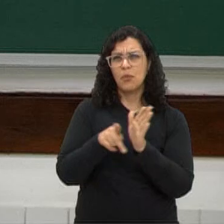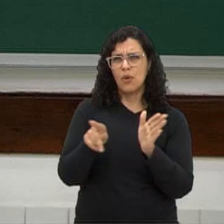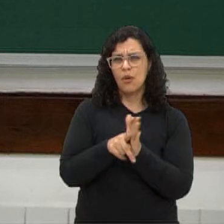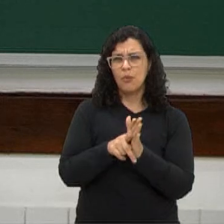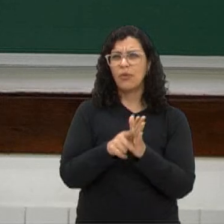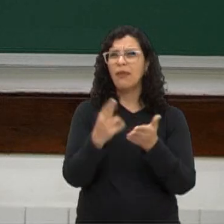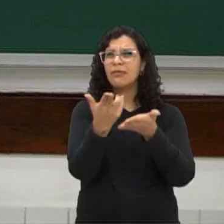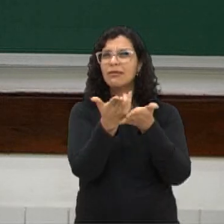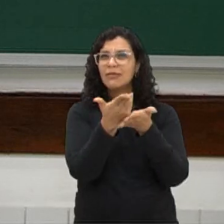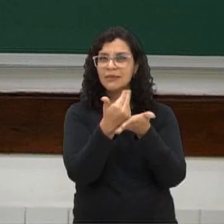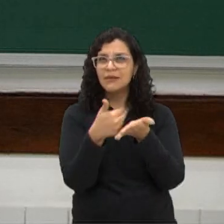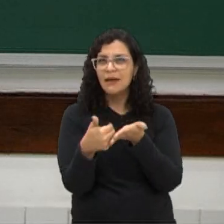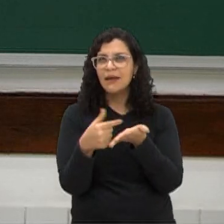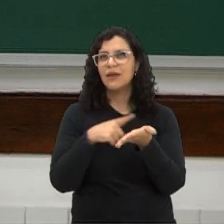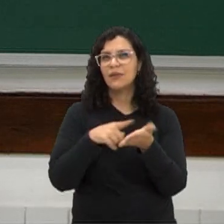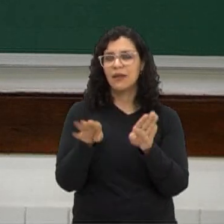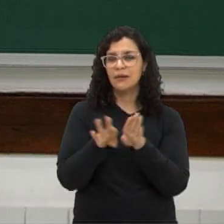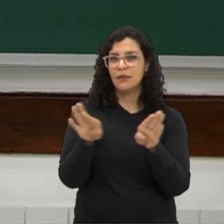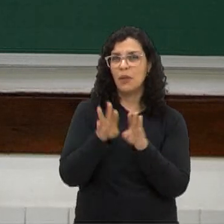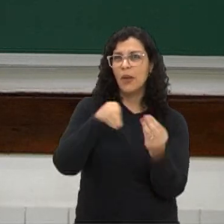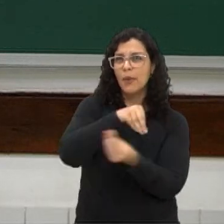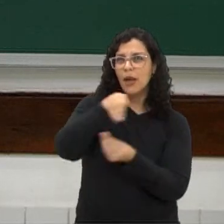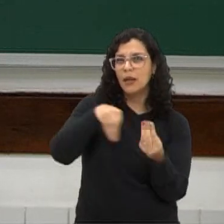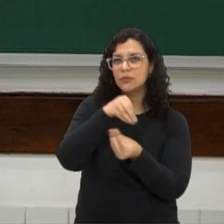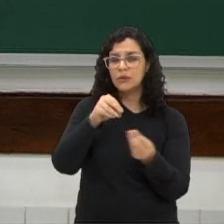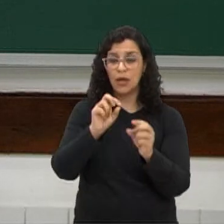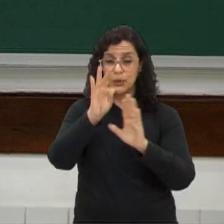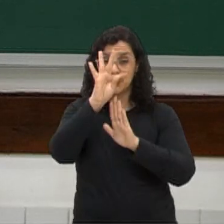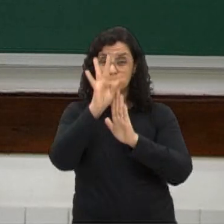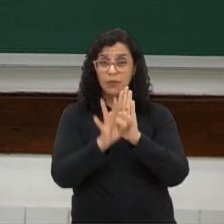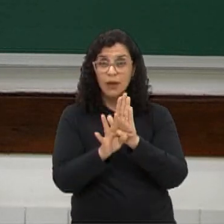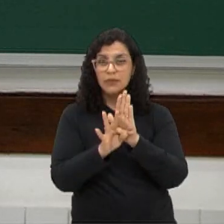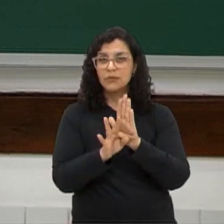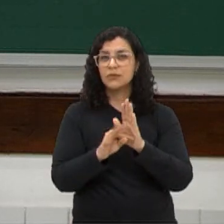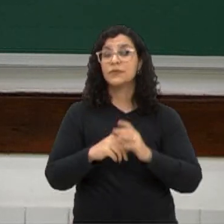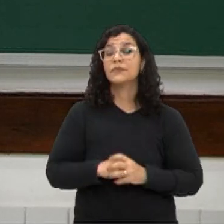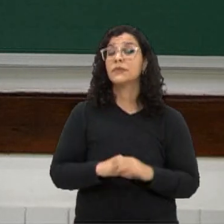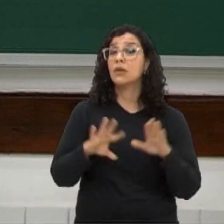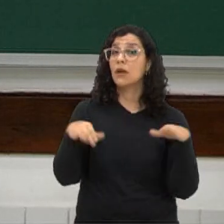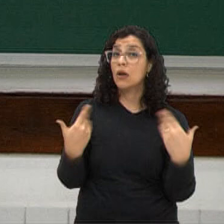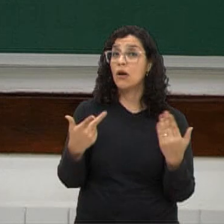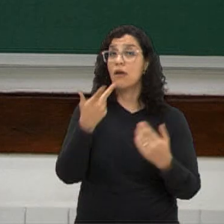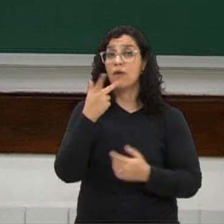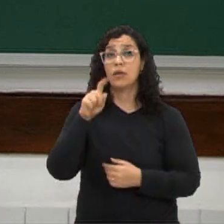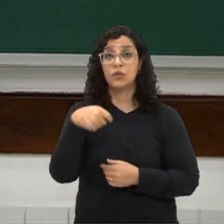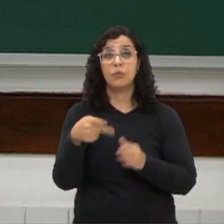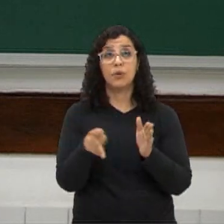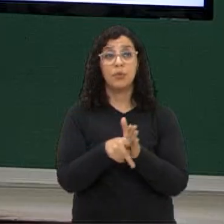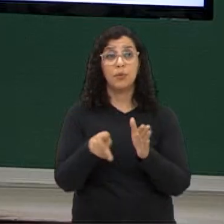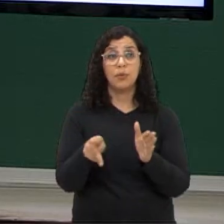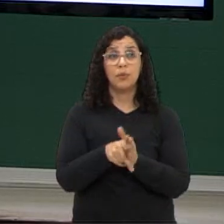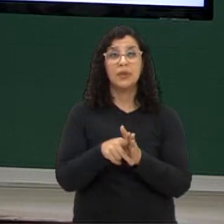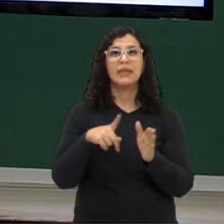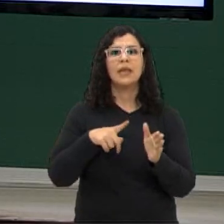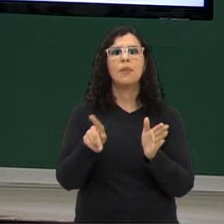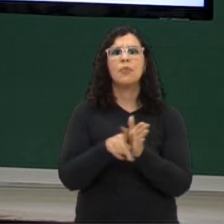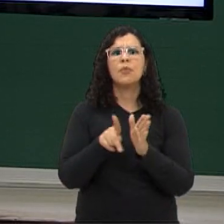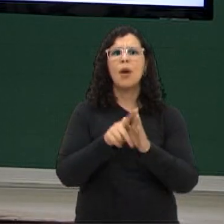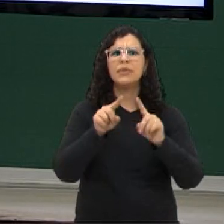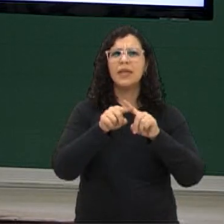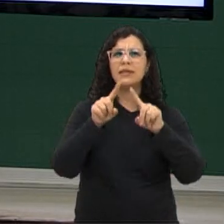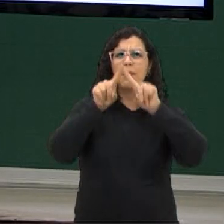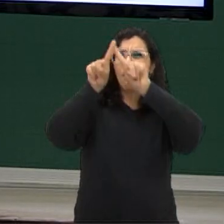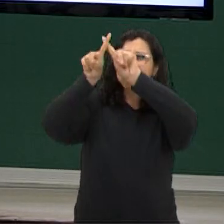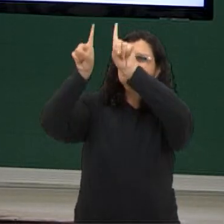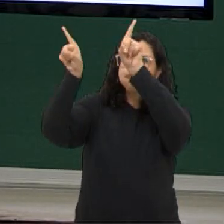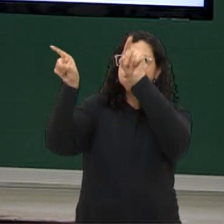histórias em quadrinhos, né? São uma combinação de textos com elementos gráficos. Esses elementos gráficos são globos, que são os balões